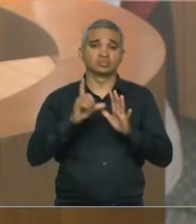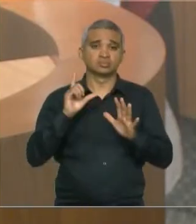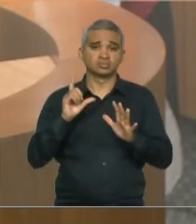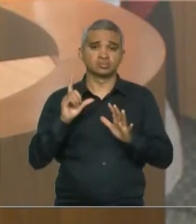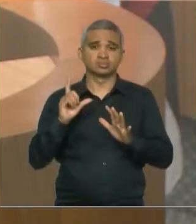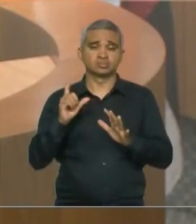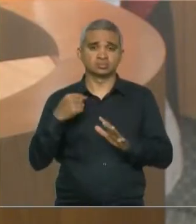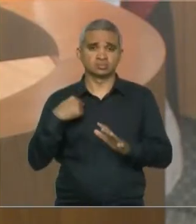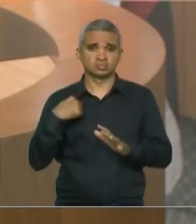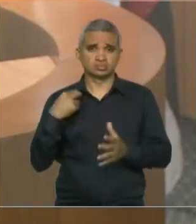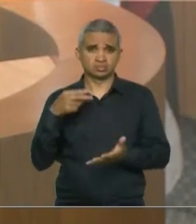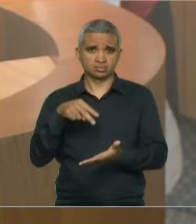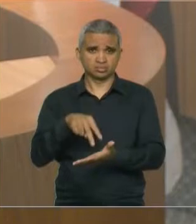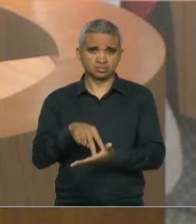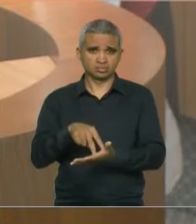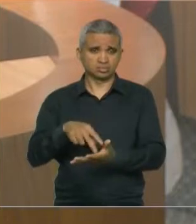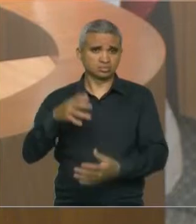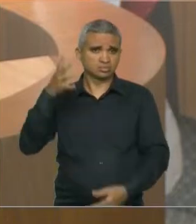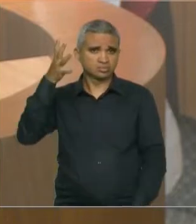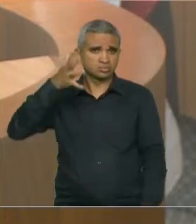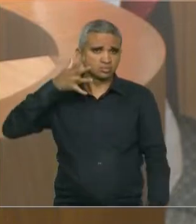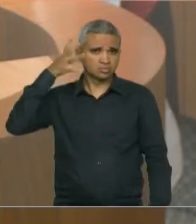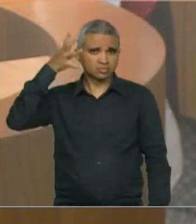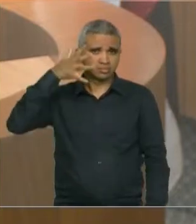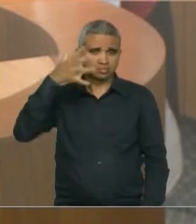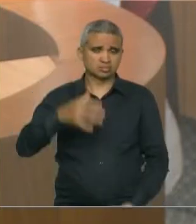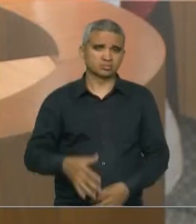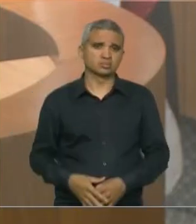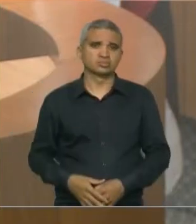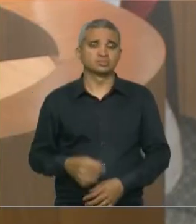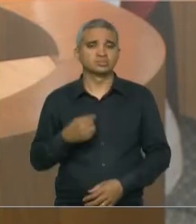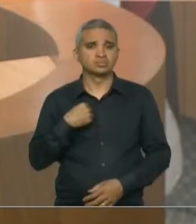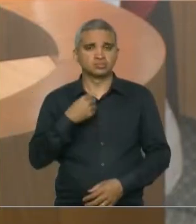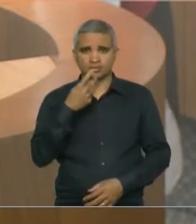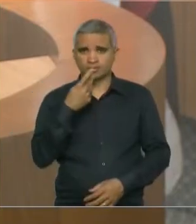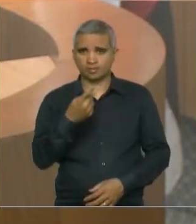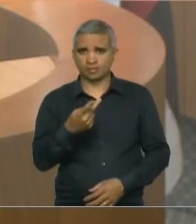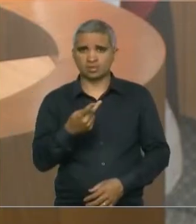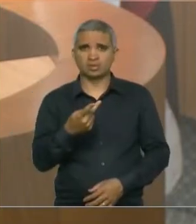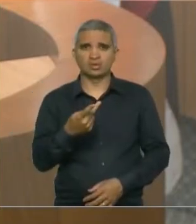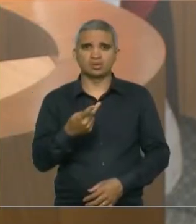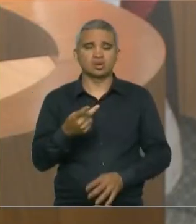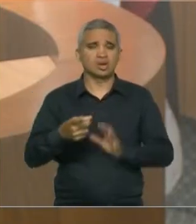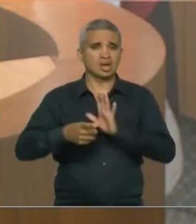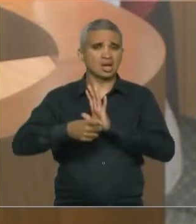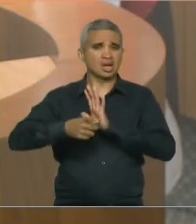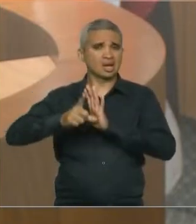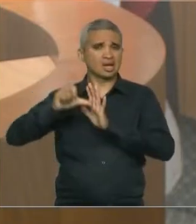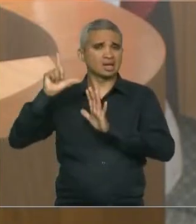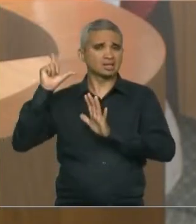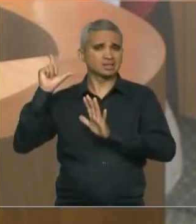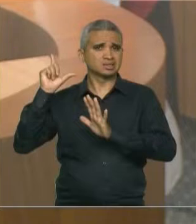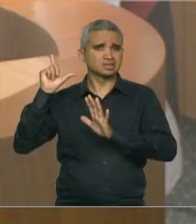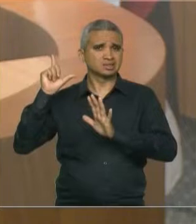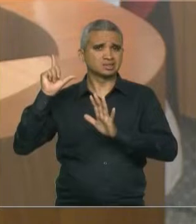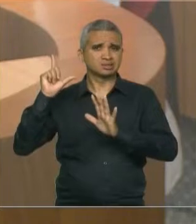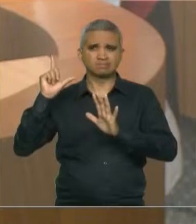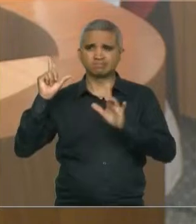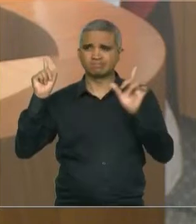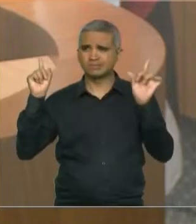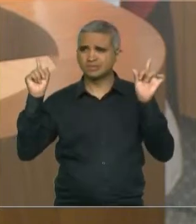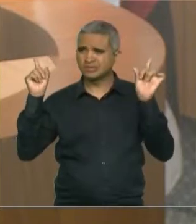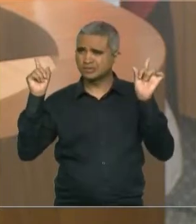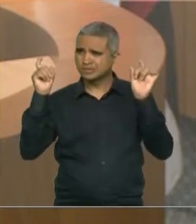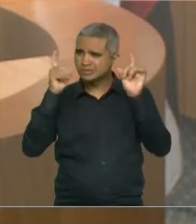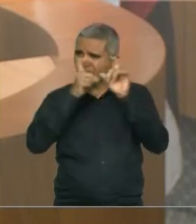tinha visto tanta dificuldade na saúde pública do Estado do Maranhão e do Brasil, do